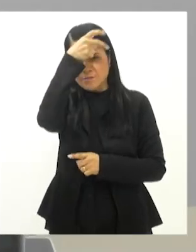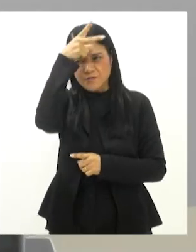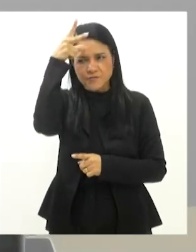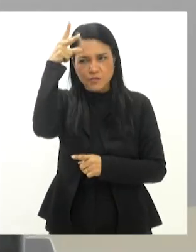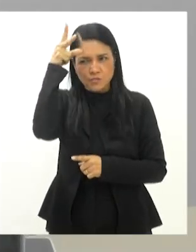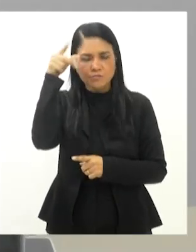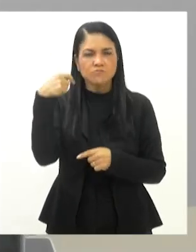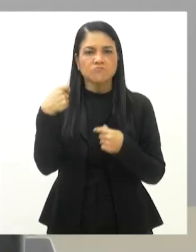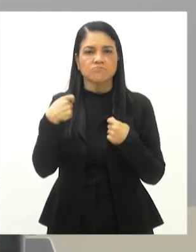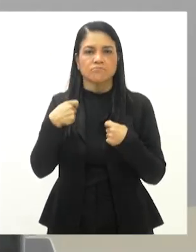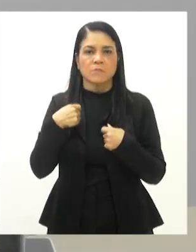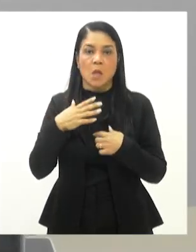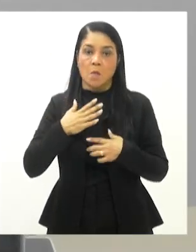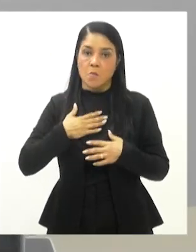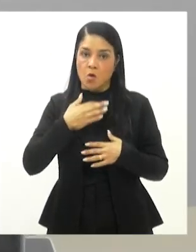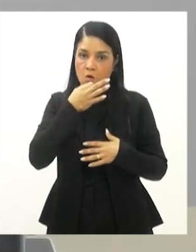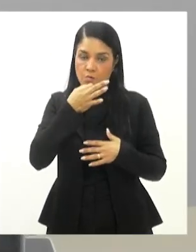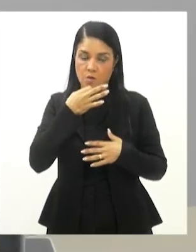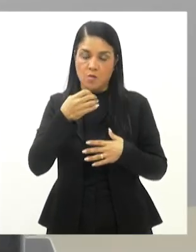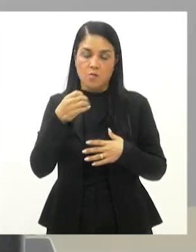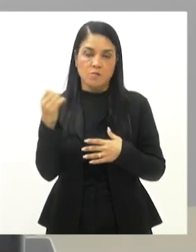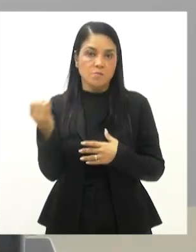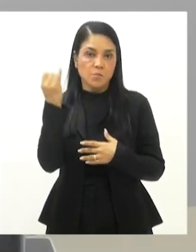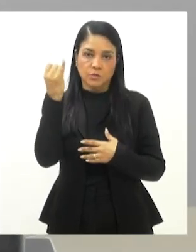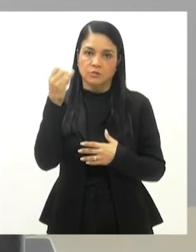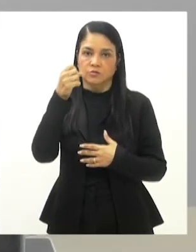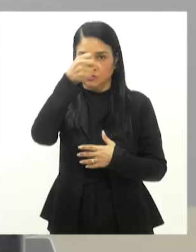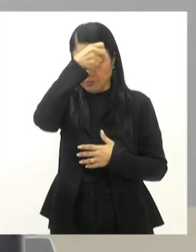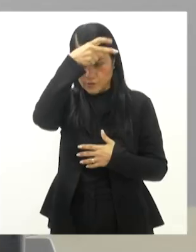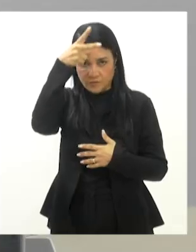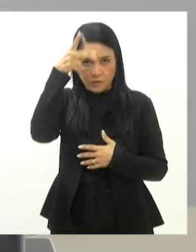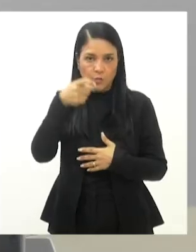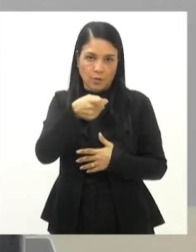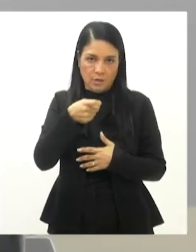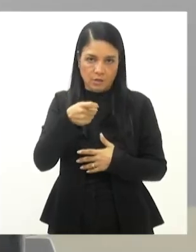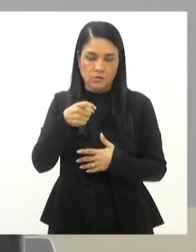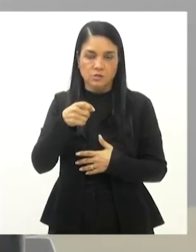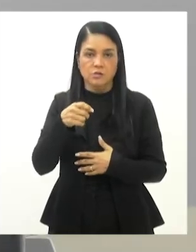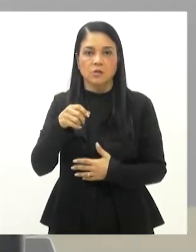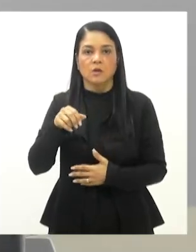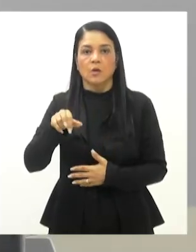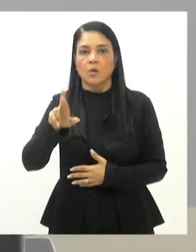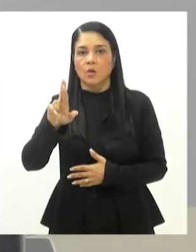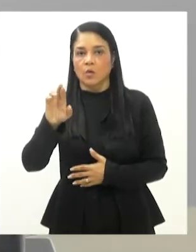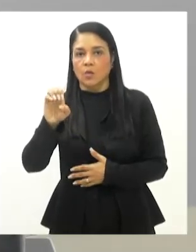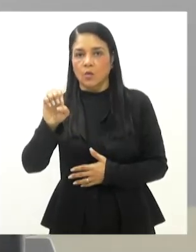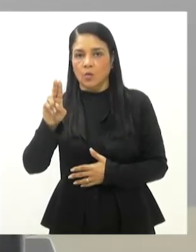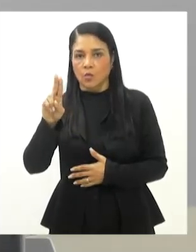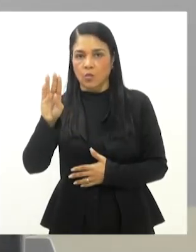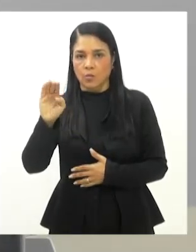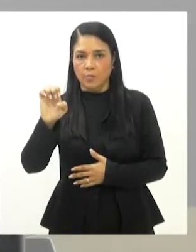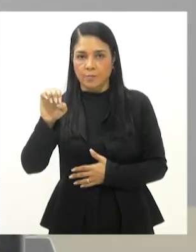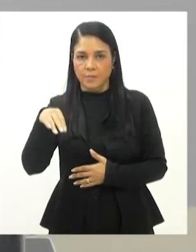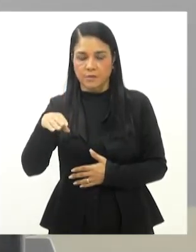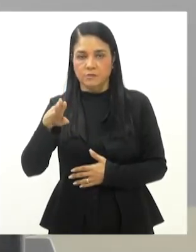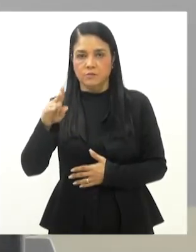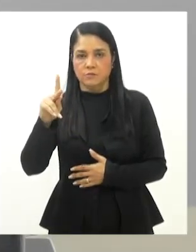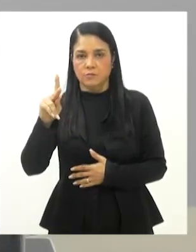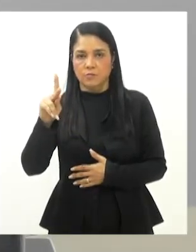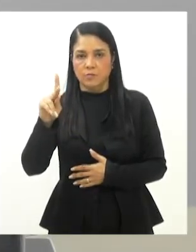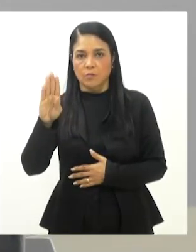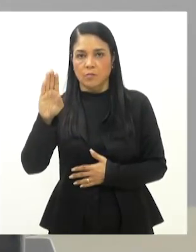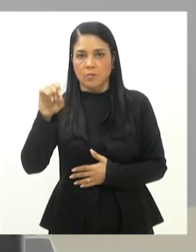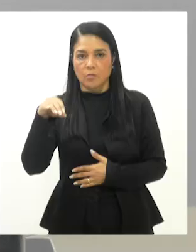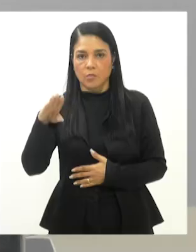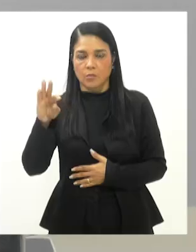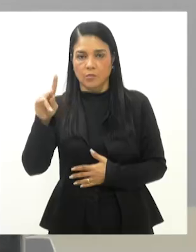extremamente necessário ouvir o ex-prefeito Rubens Bom Tempo, que era o gestor naquele momento. O